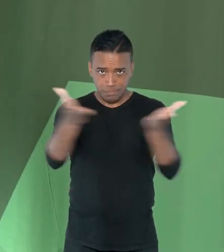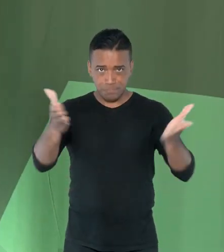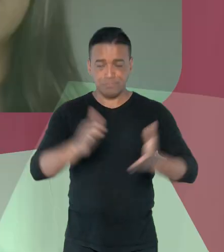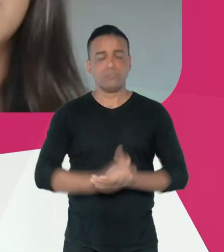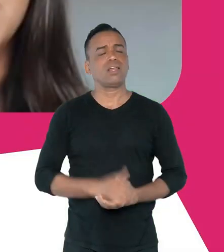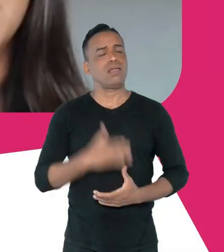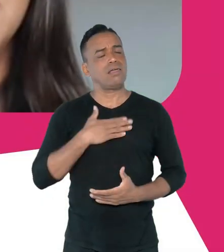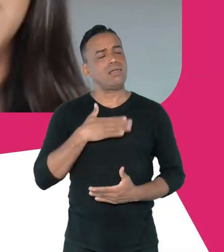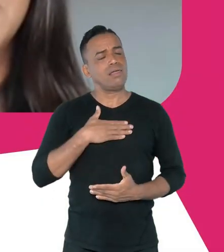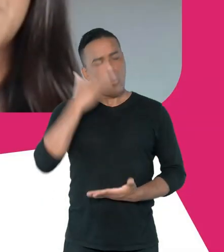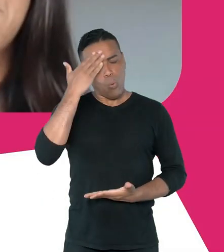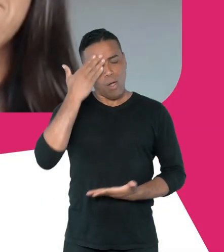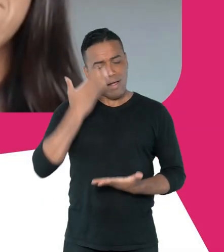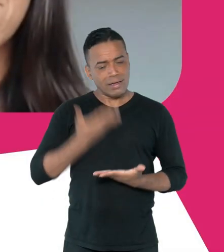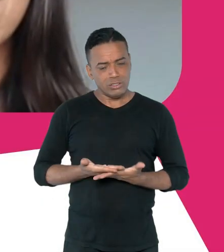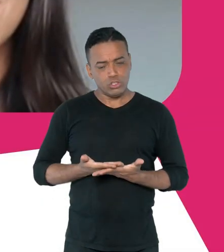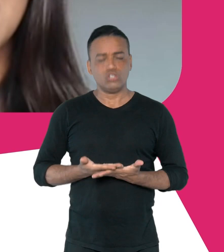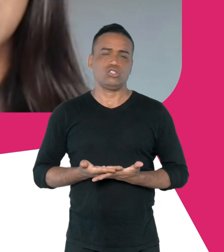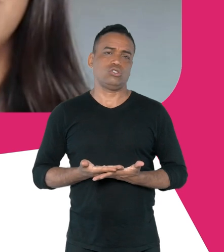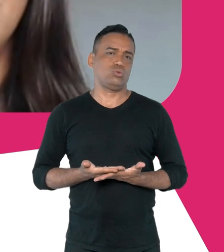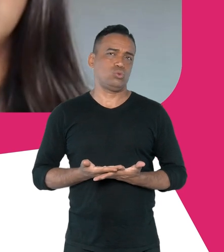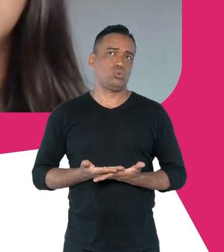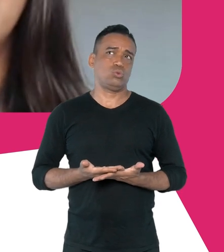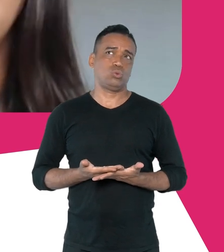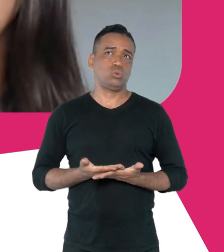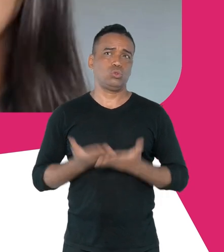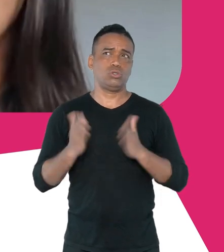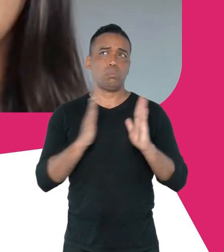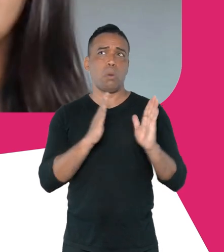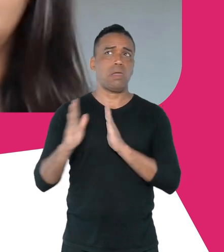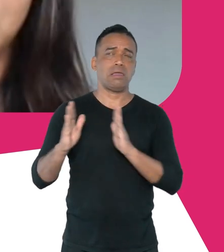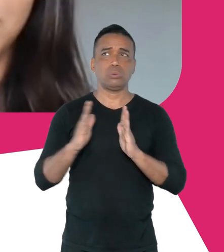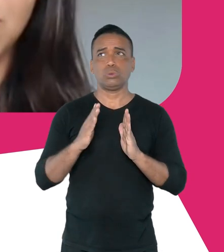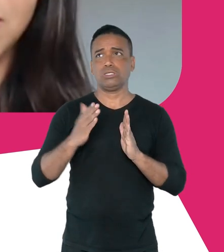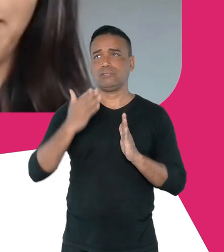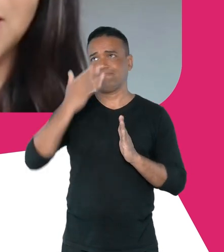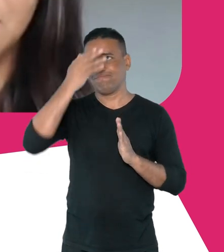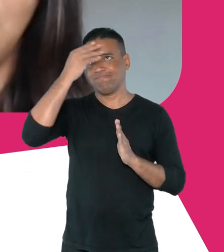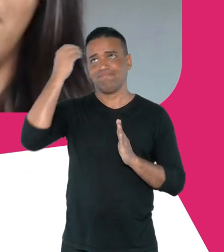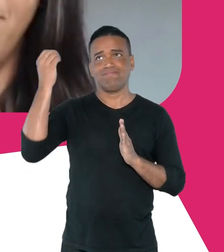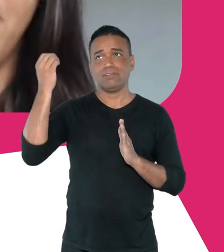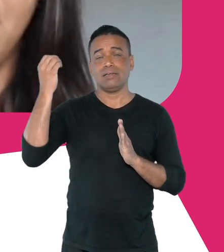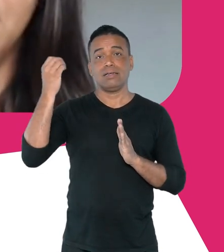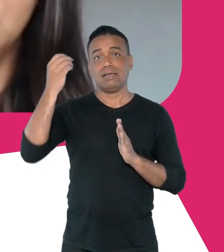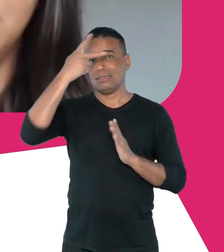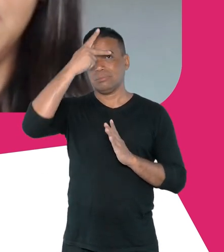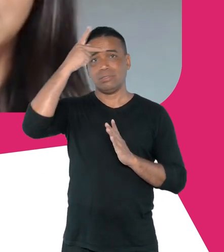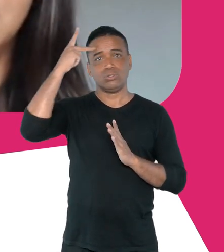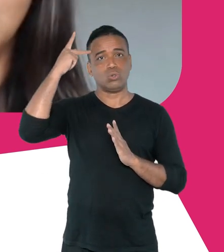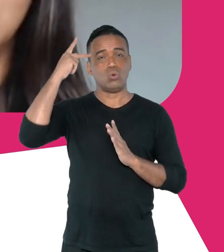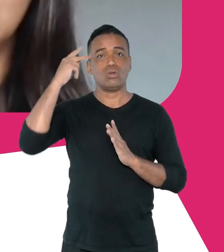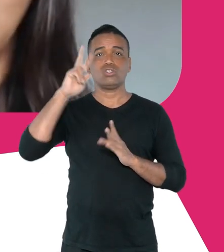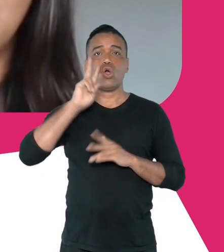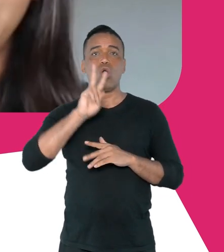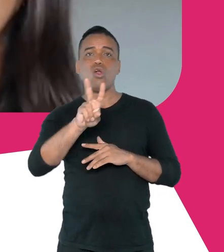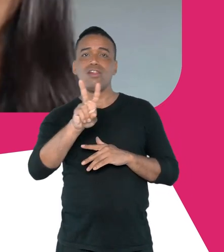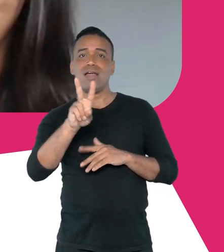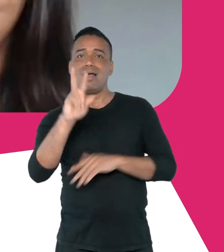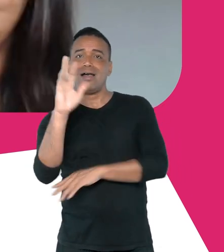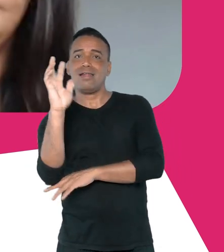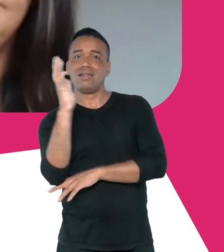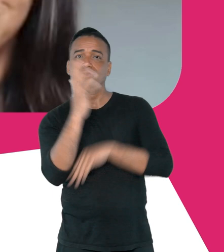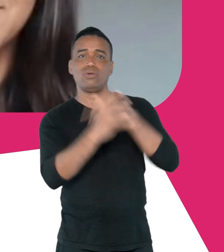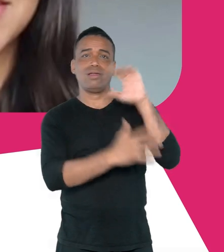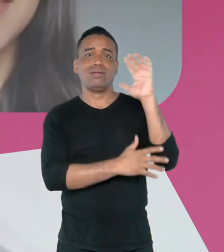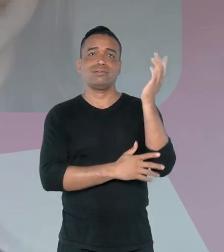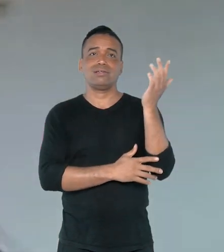Eu acredito que foi no momento em que as pessoas passam a ver a natureza como